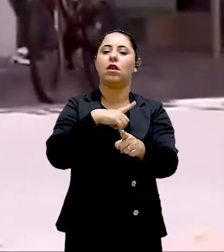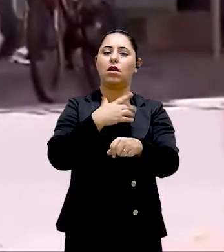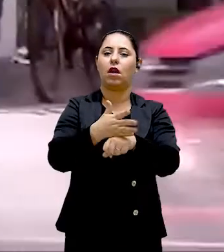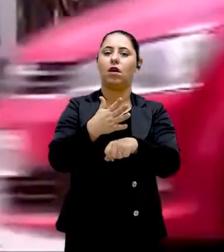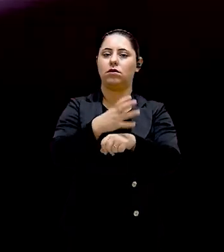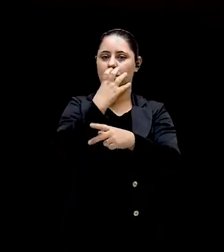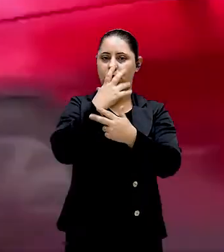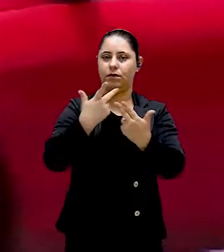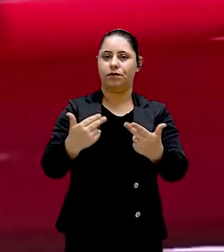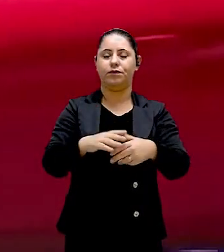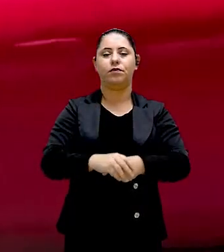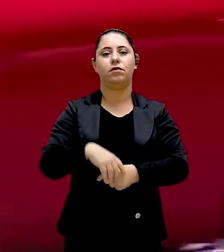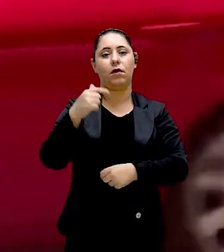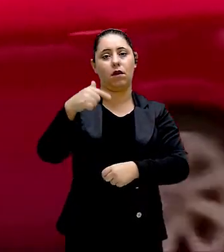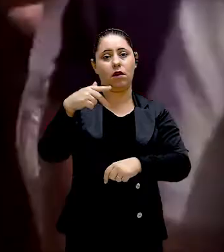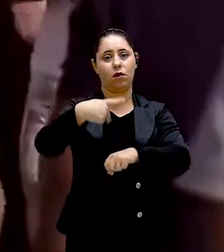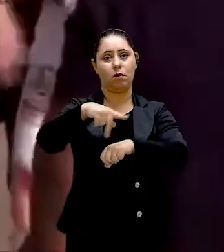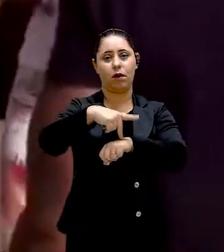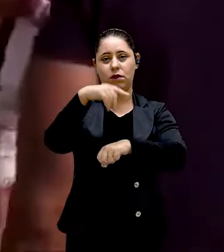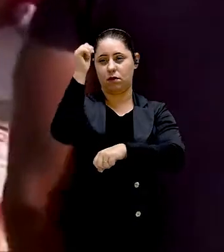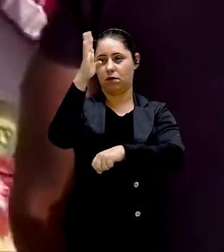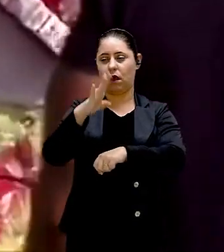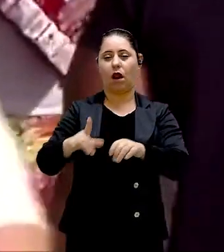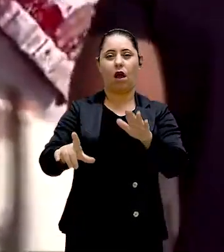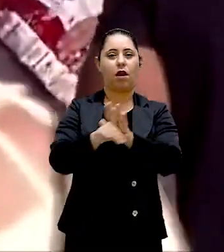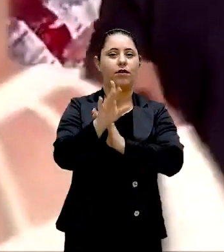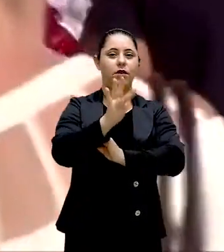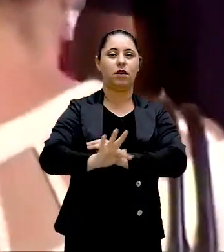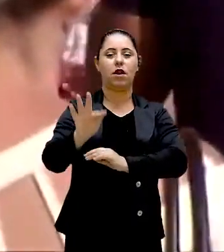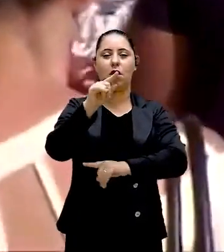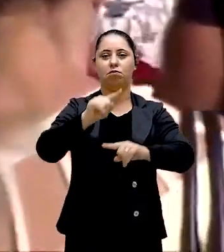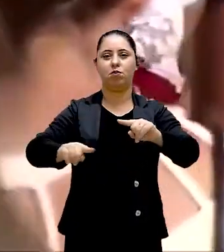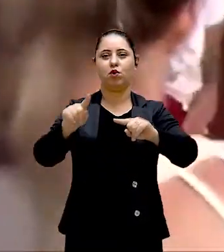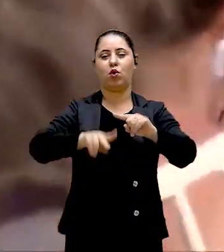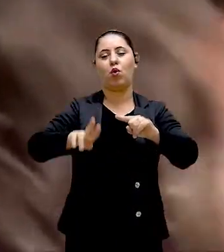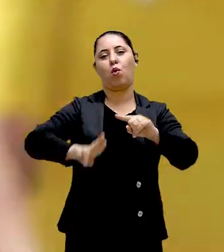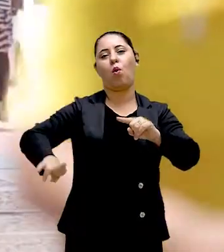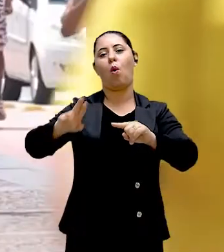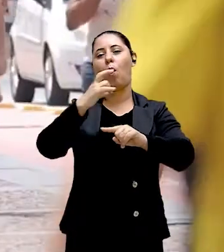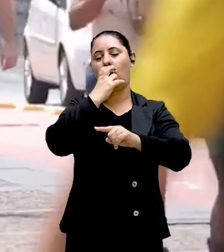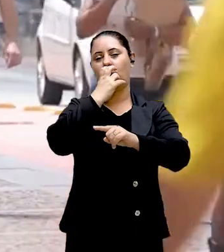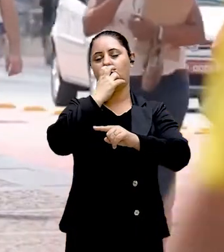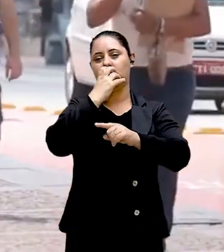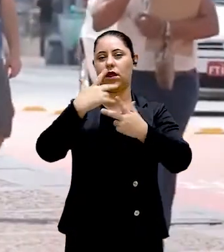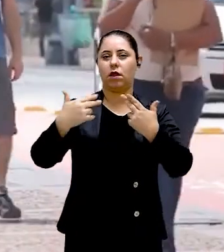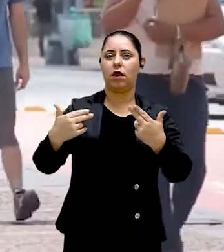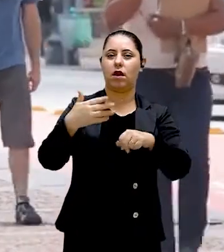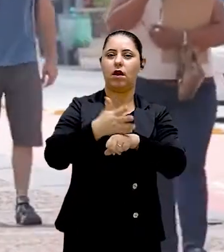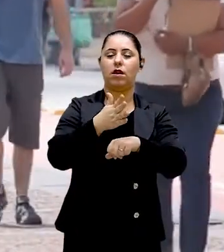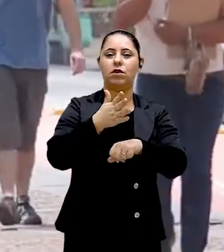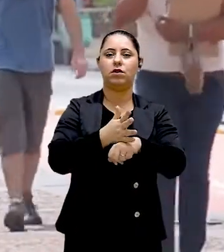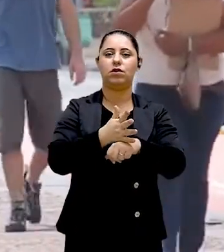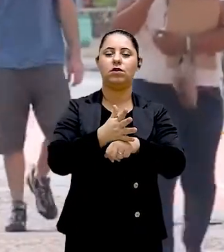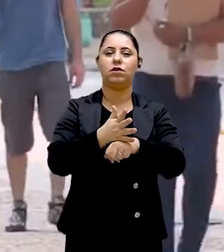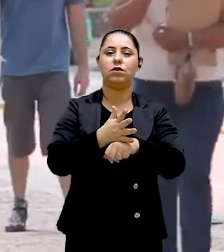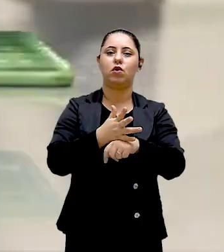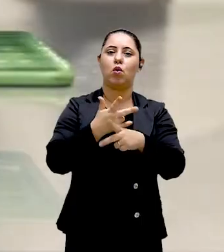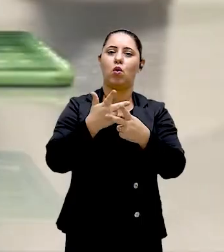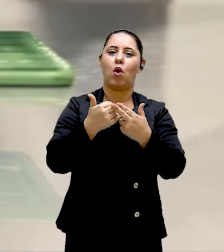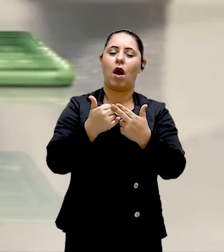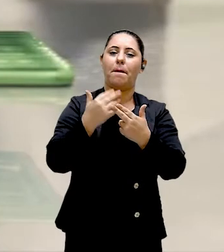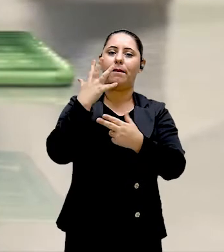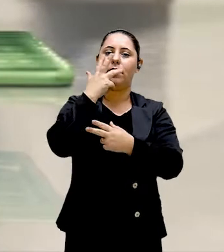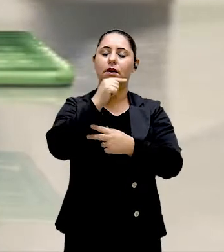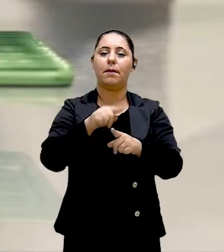Aqui no Brasil, não existe uma lei federal que proíba a realização de testes em animais na indústria cosmética. Mesmo assim,